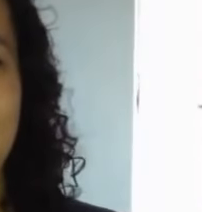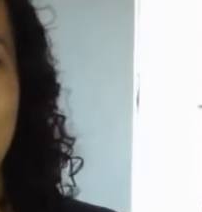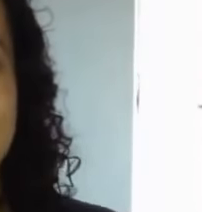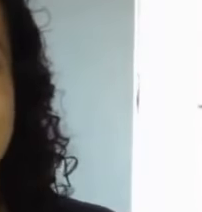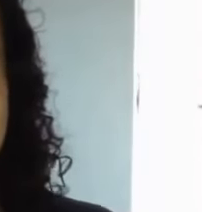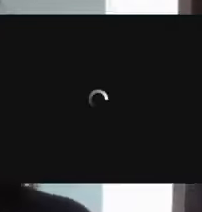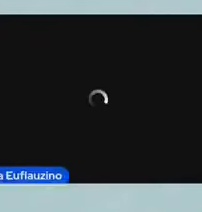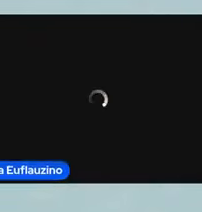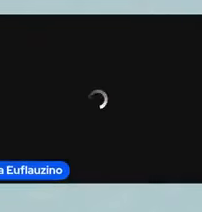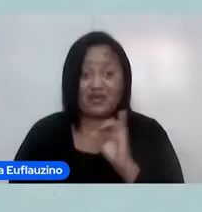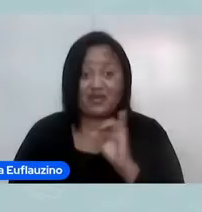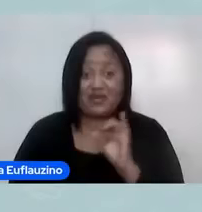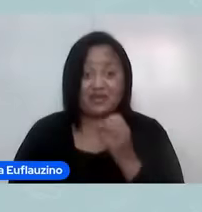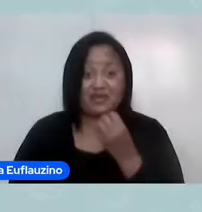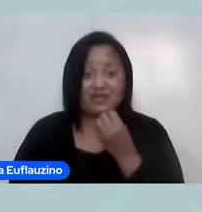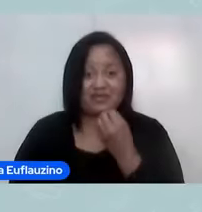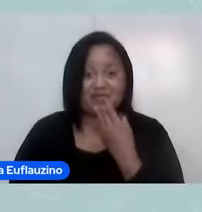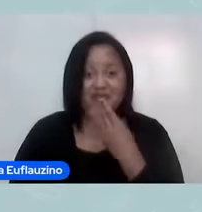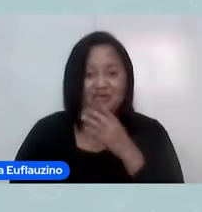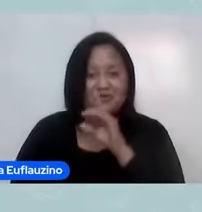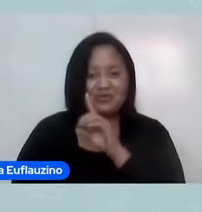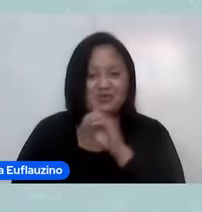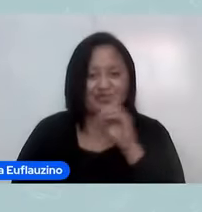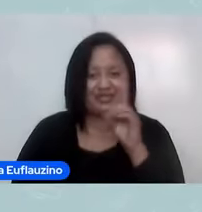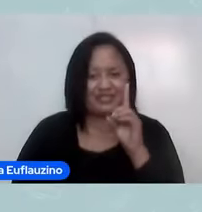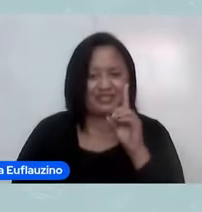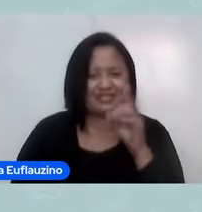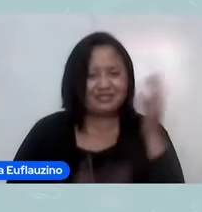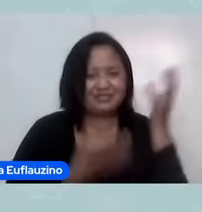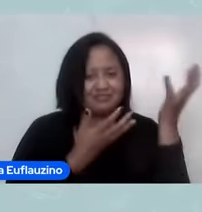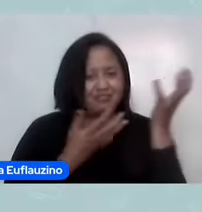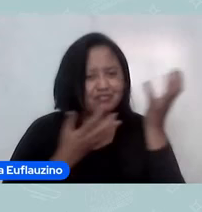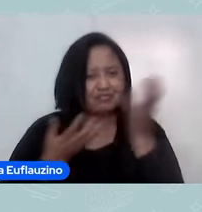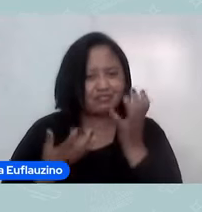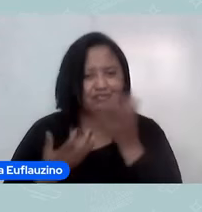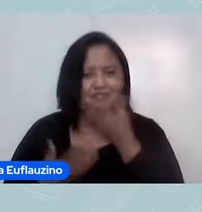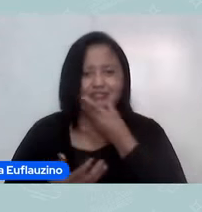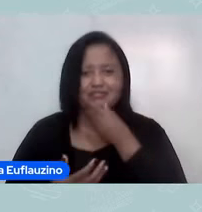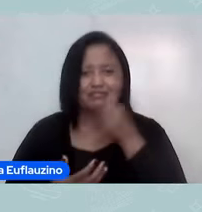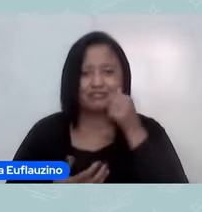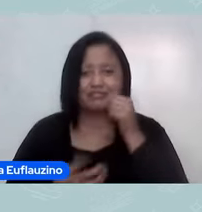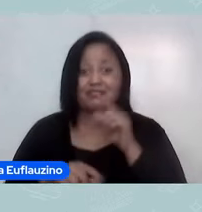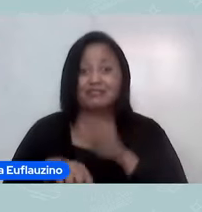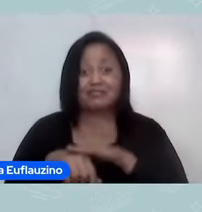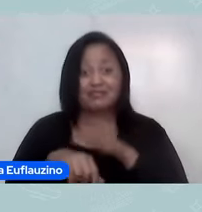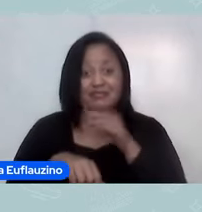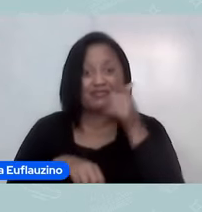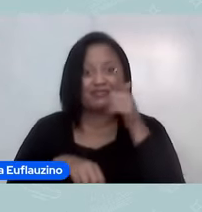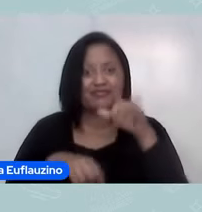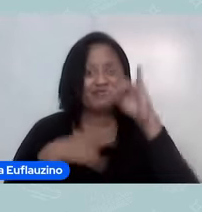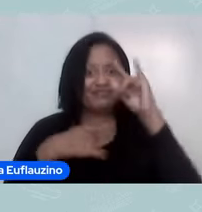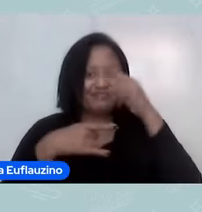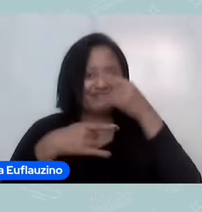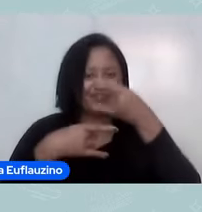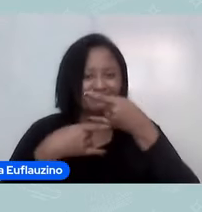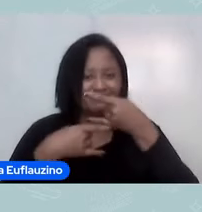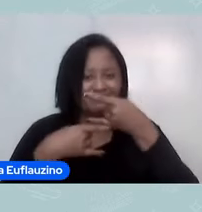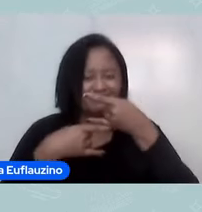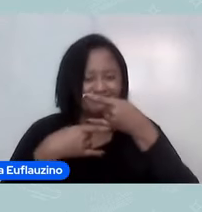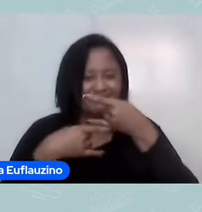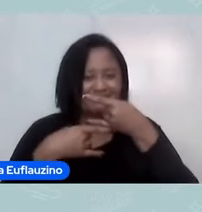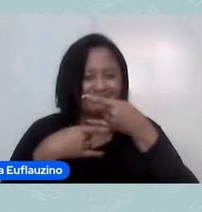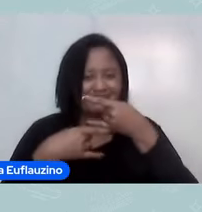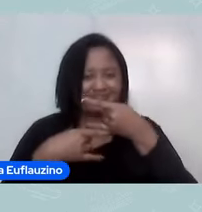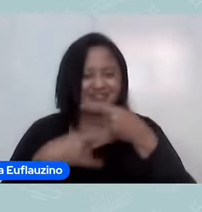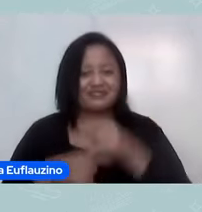Olá, olá, bom dia, saudações, bem-vindos e bem-vindas aí a mais um aulão, a mais uma live aqui do Pré-VUP.